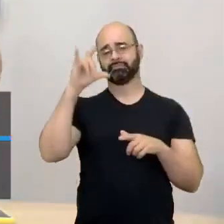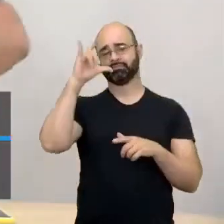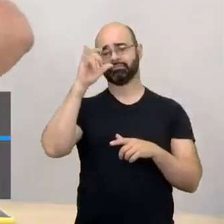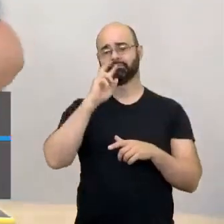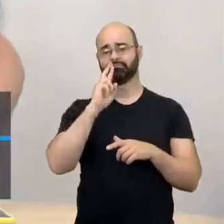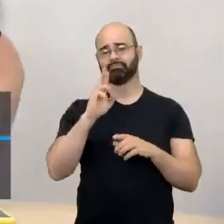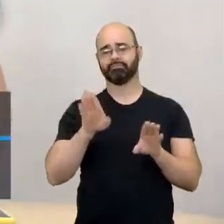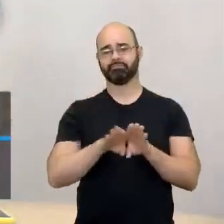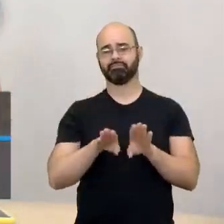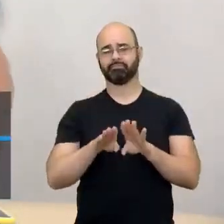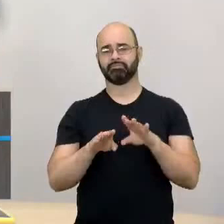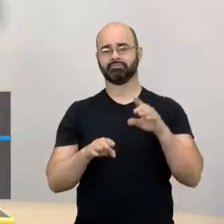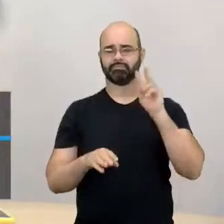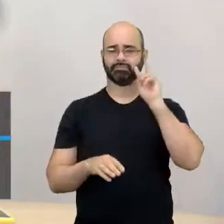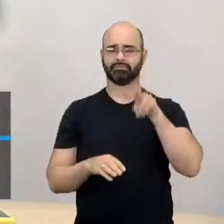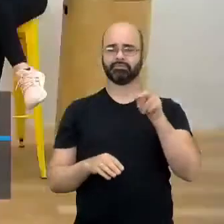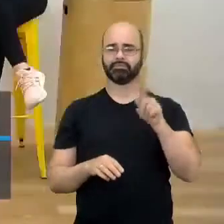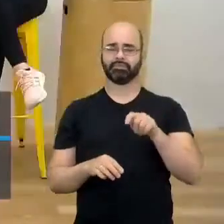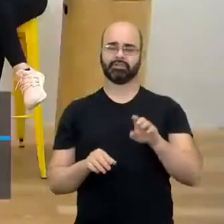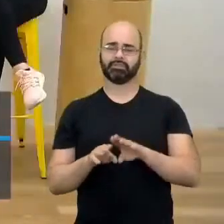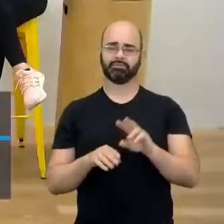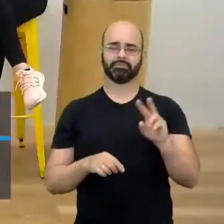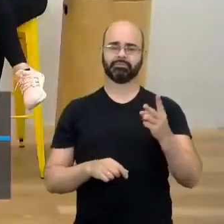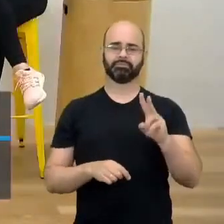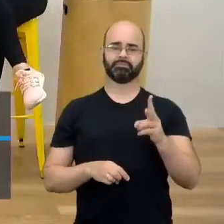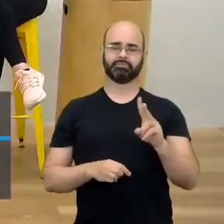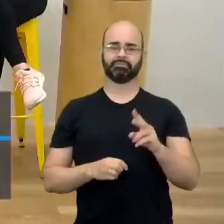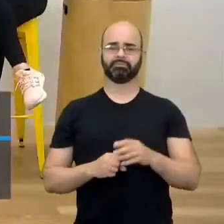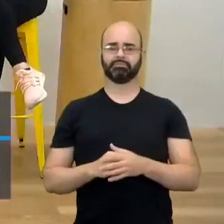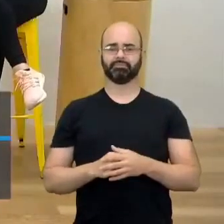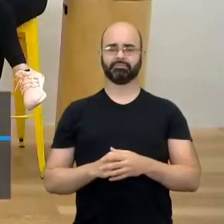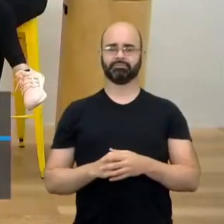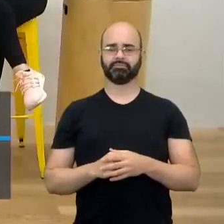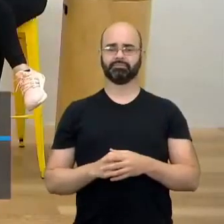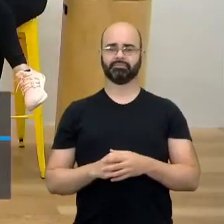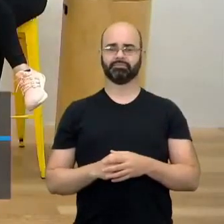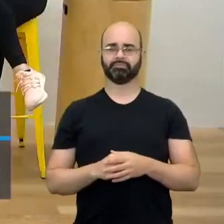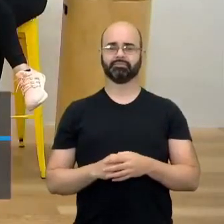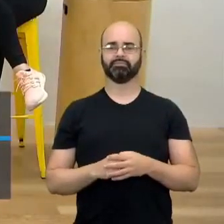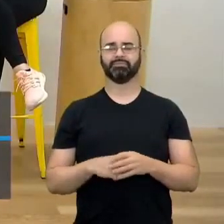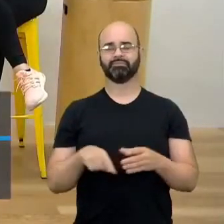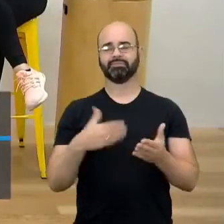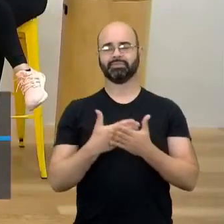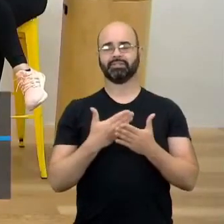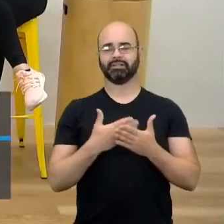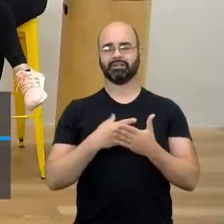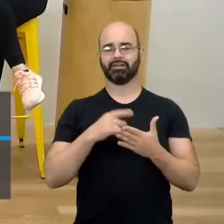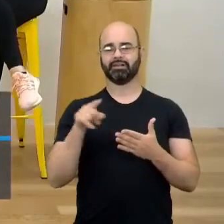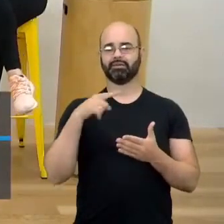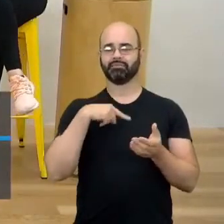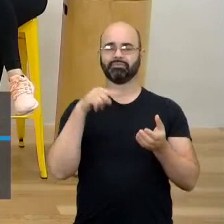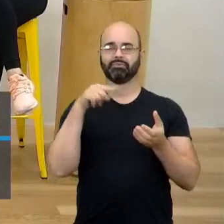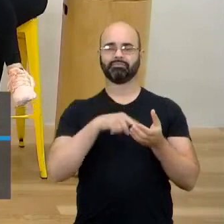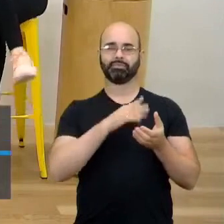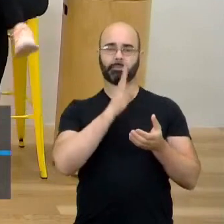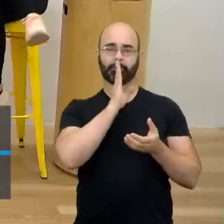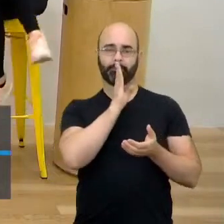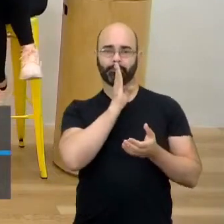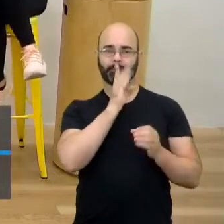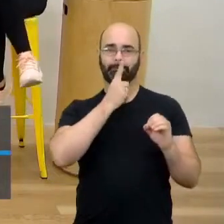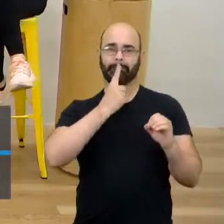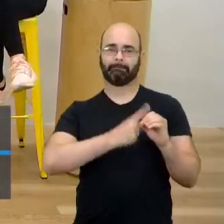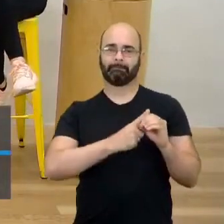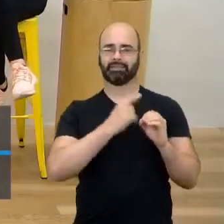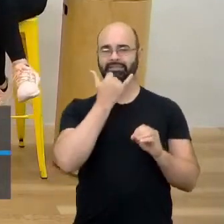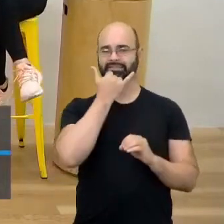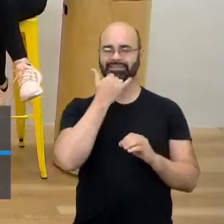também, que a gente pega aqui, não tem problema. Ah, é? Pode. Eu silencio ele durante a aula. Mas eu pego aqui no meu. Então Quiser tá botar bom. no Instagram, pode colocar aí, a